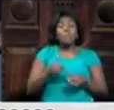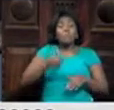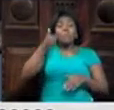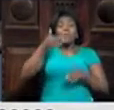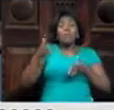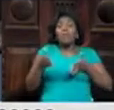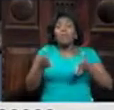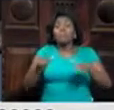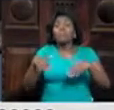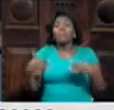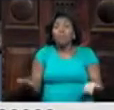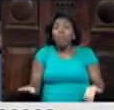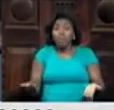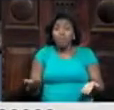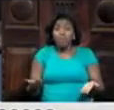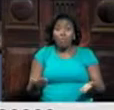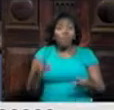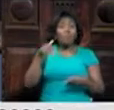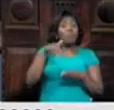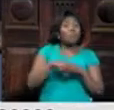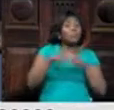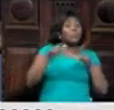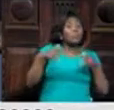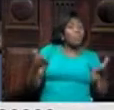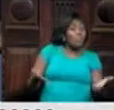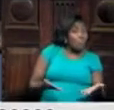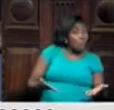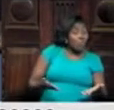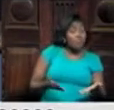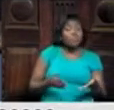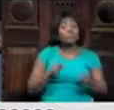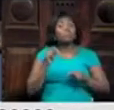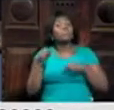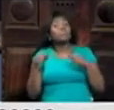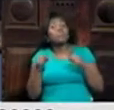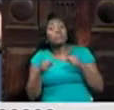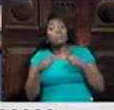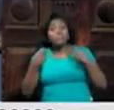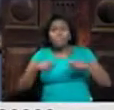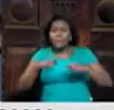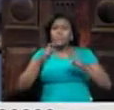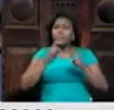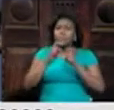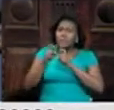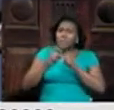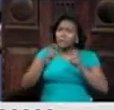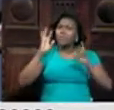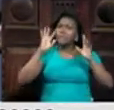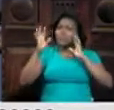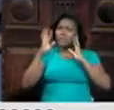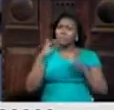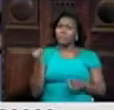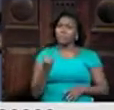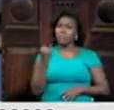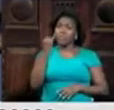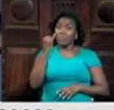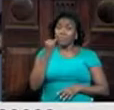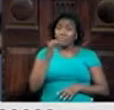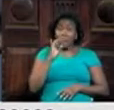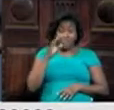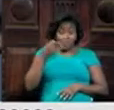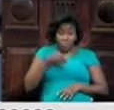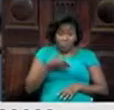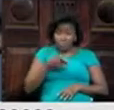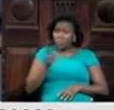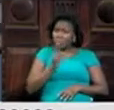como hoje é dado? Precisa se fazer essa discussão. Mas mais do que isso, não adianta também fazer esse